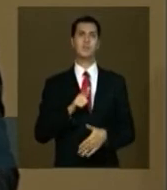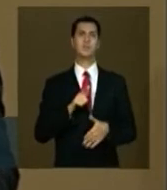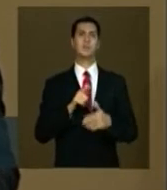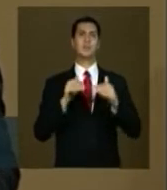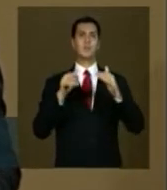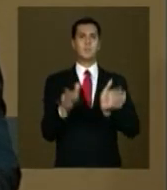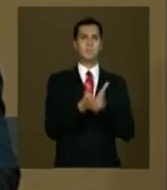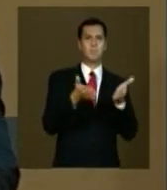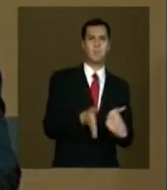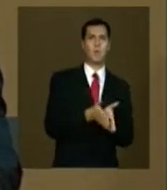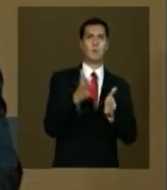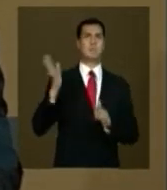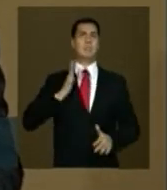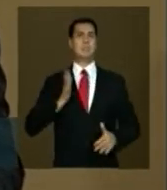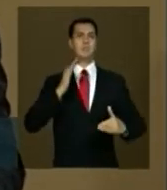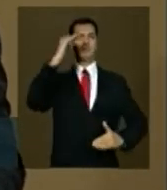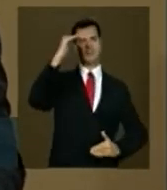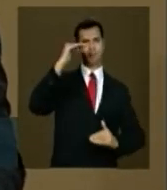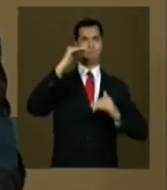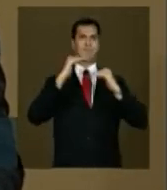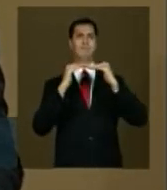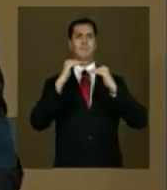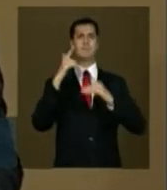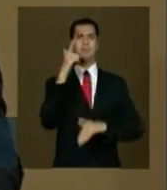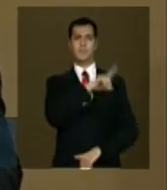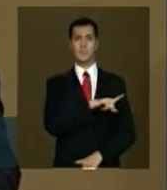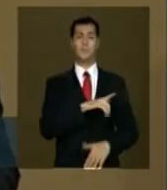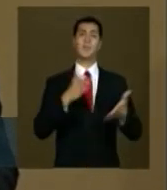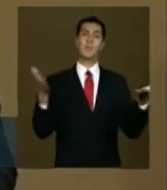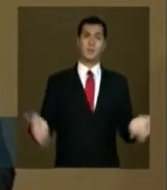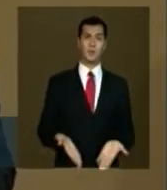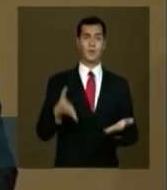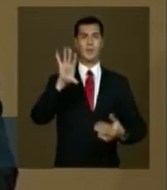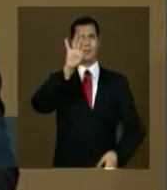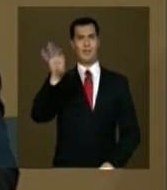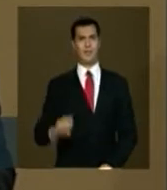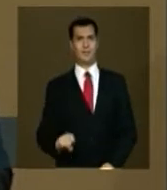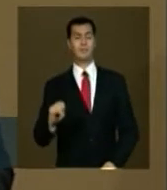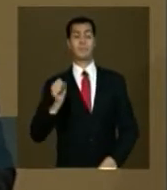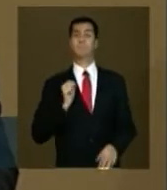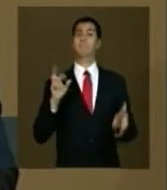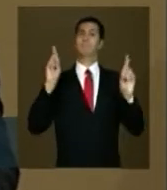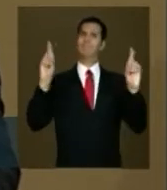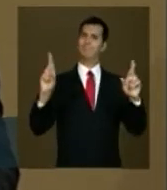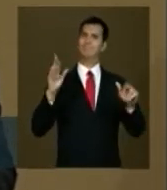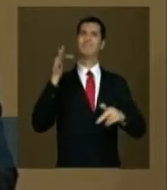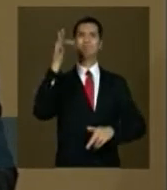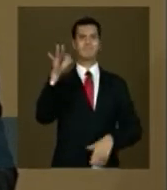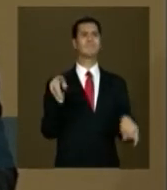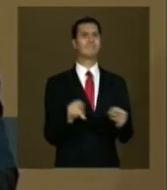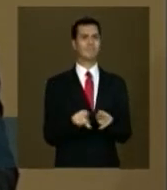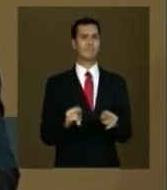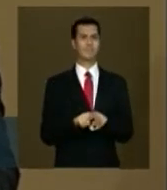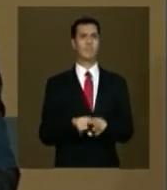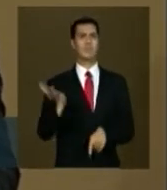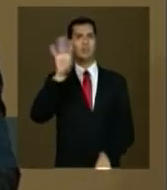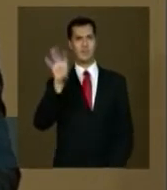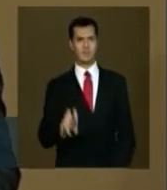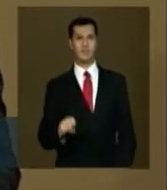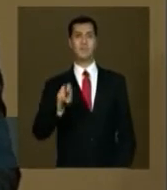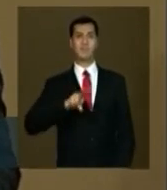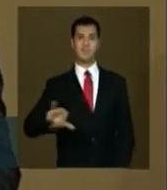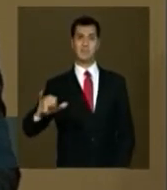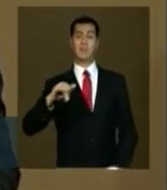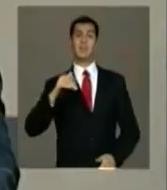desigualdade a África por sua vez é fonte de otimismo segundo a FMI o continente terá o mais alto crescimento